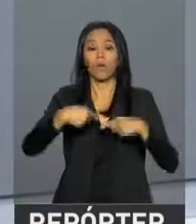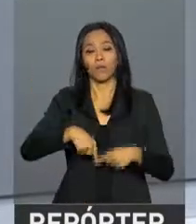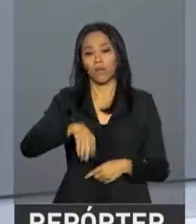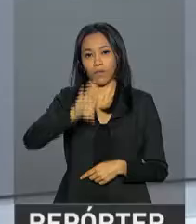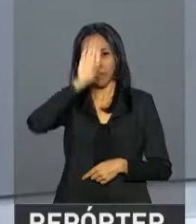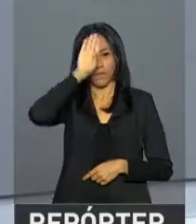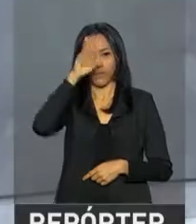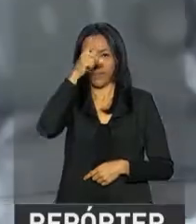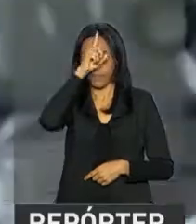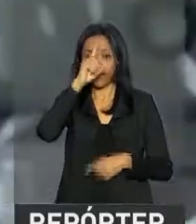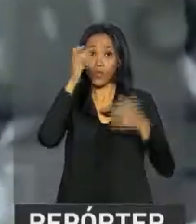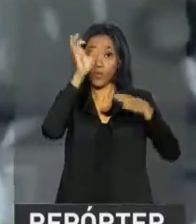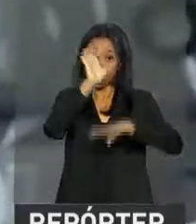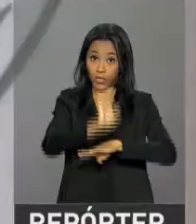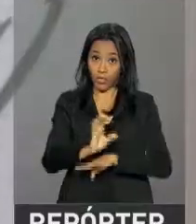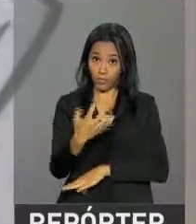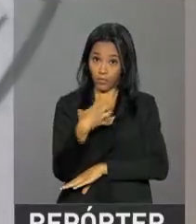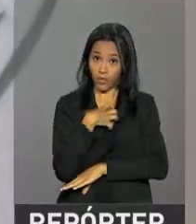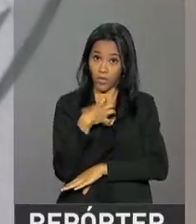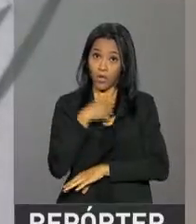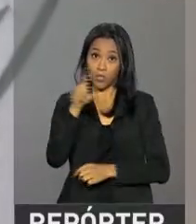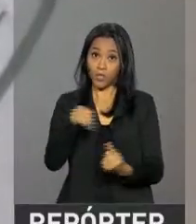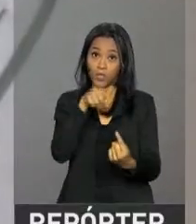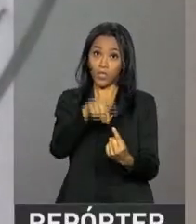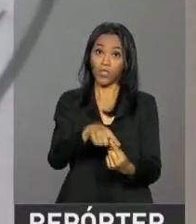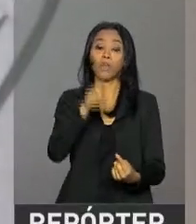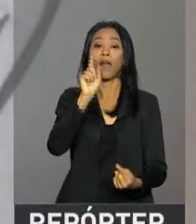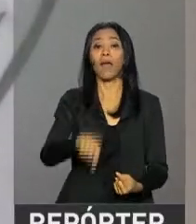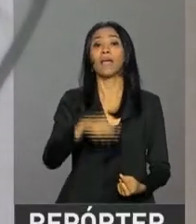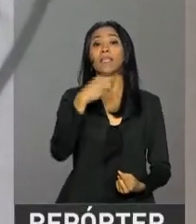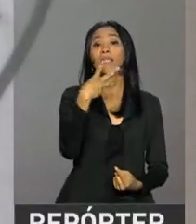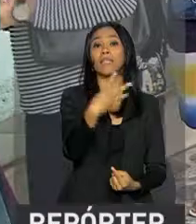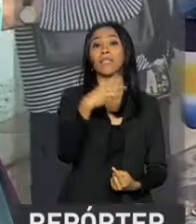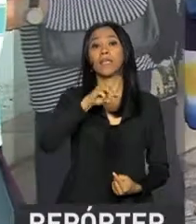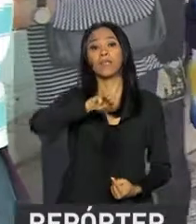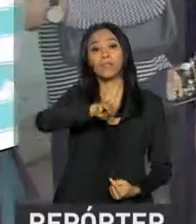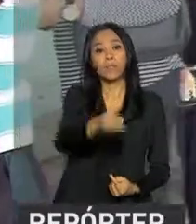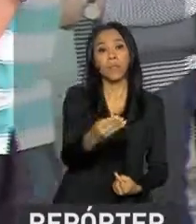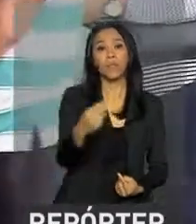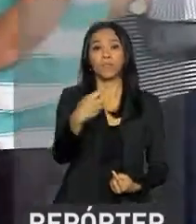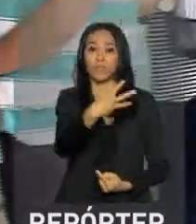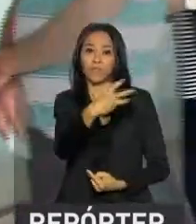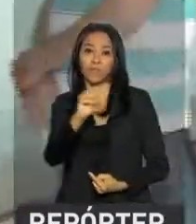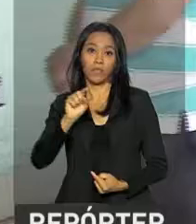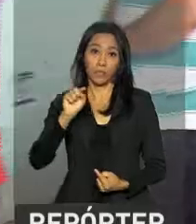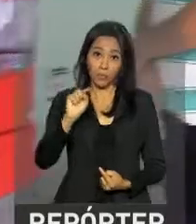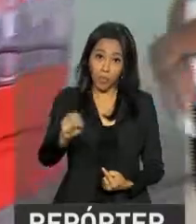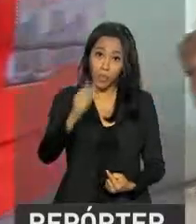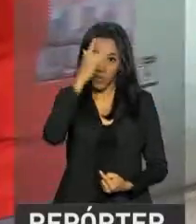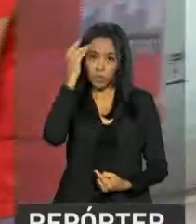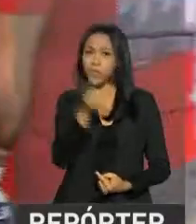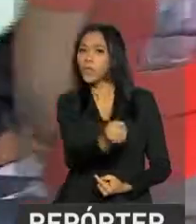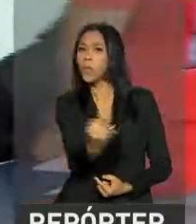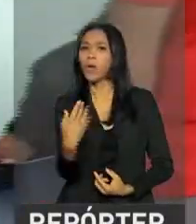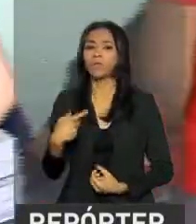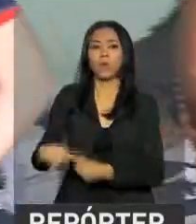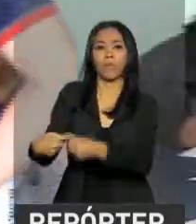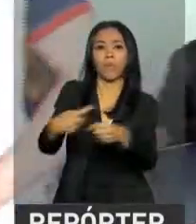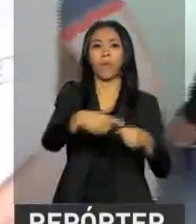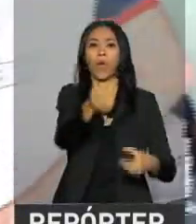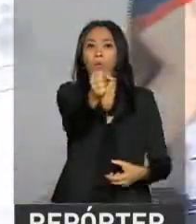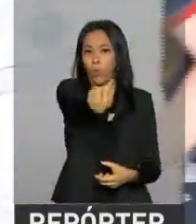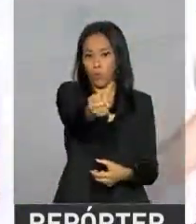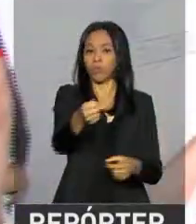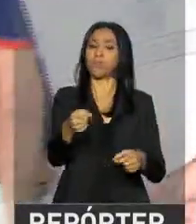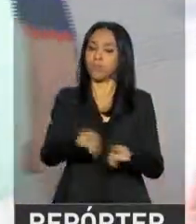Segundo o Ministério da Saúde, a meta é imunizar 3 milhões e 300 mil pessoas em 8 municípios baianos, incluindo